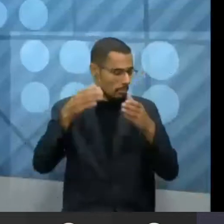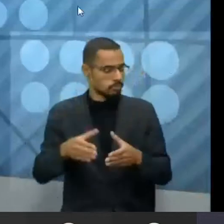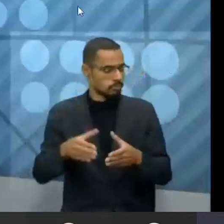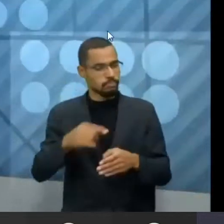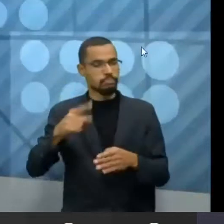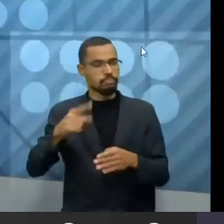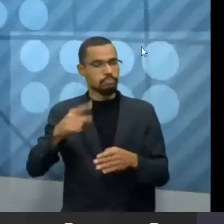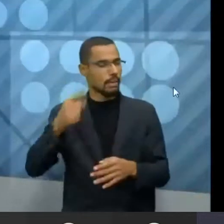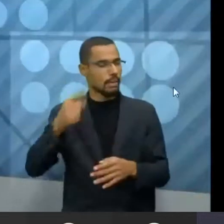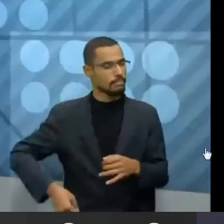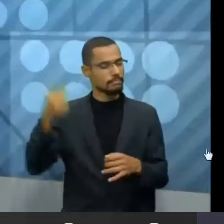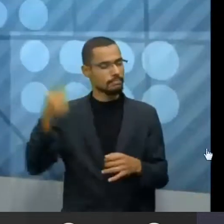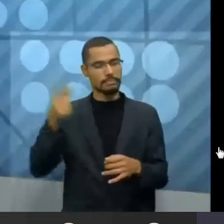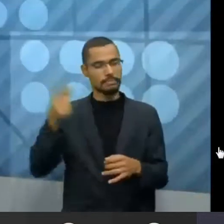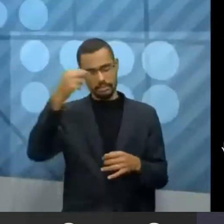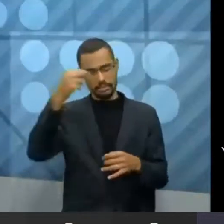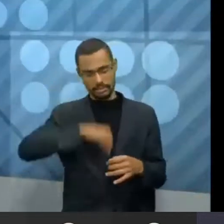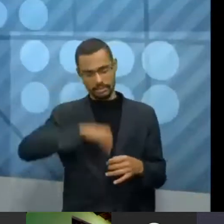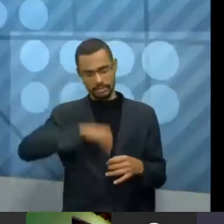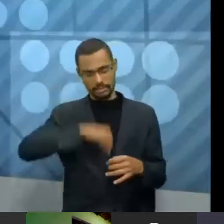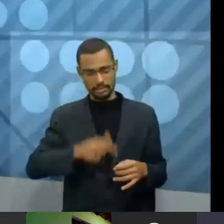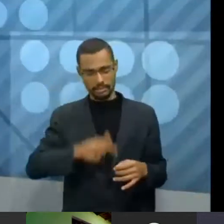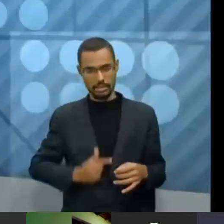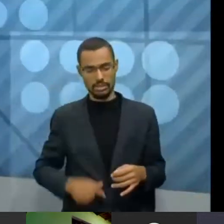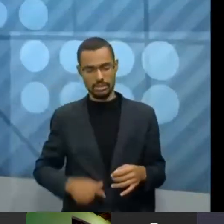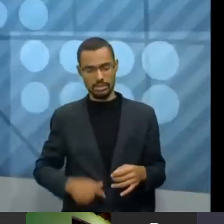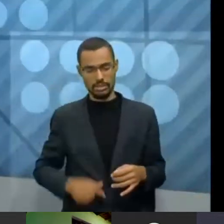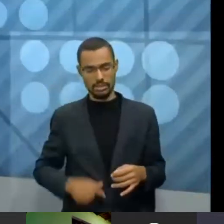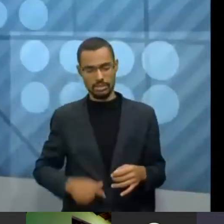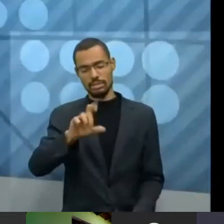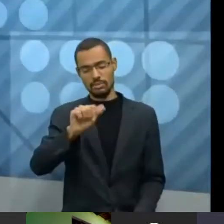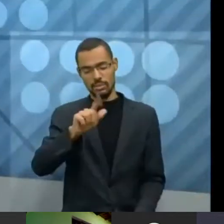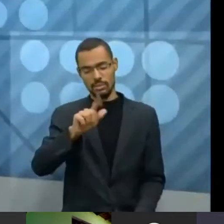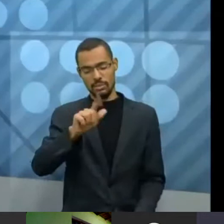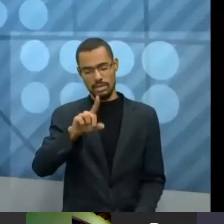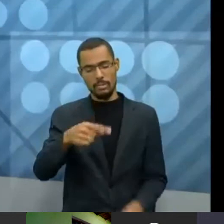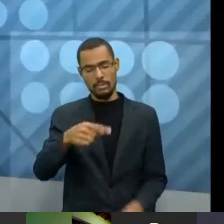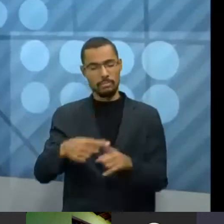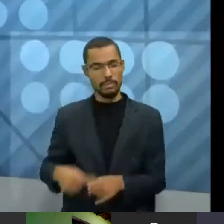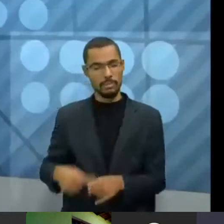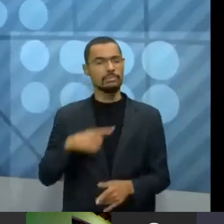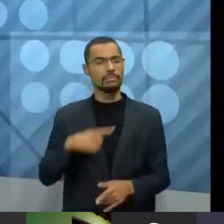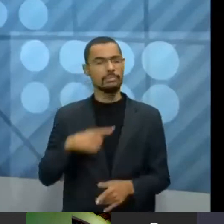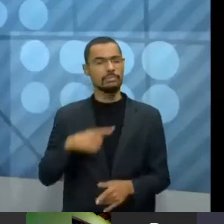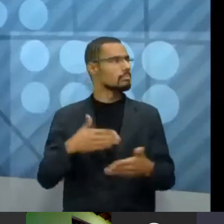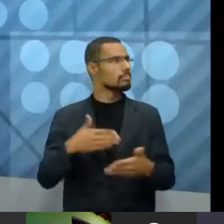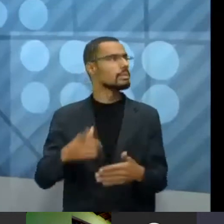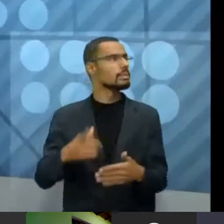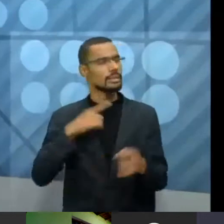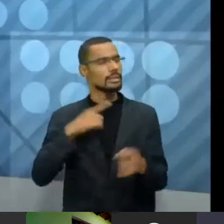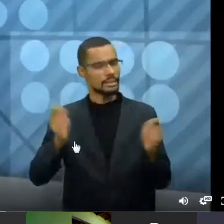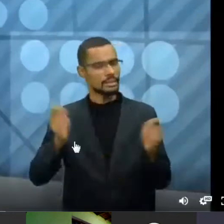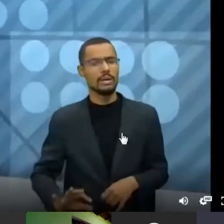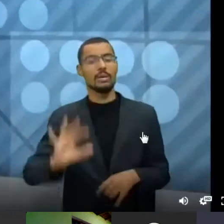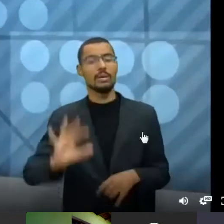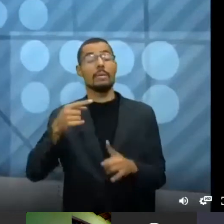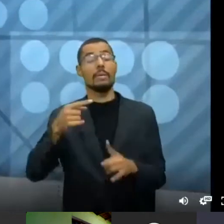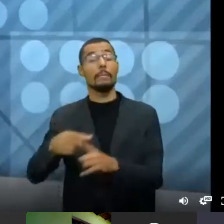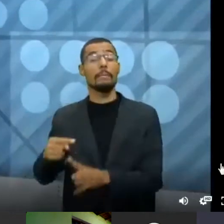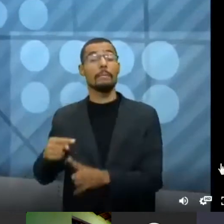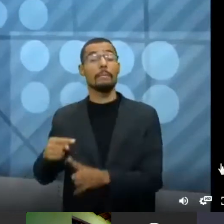segue, então, para a primeira porção do intestino, que é o intestino delgado, onde ainda temos o processo de digestão